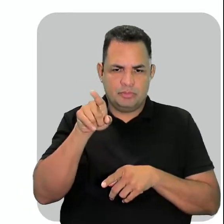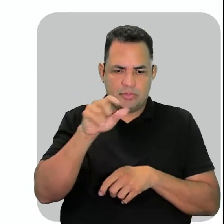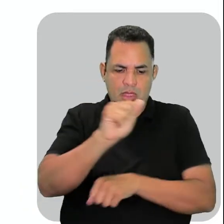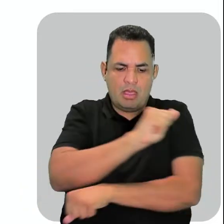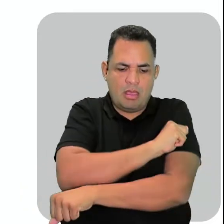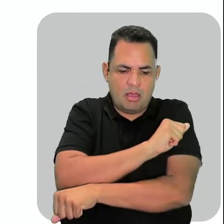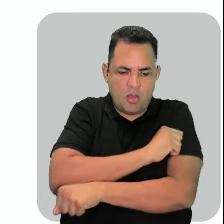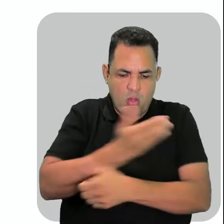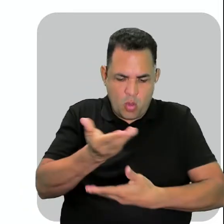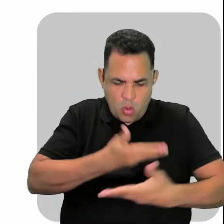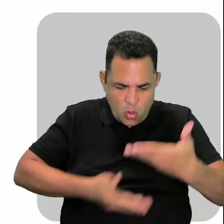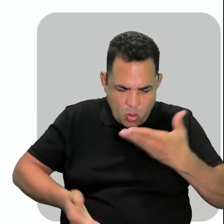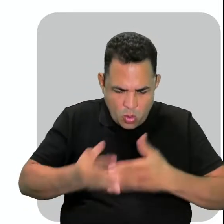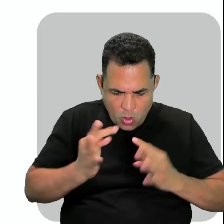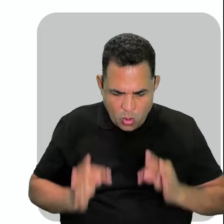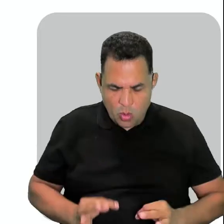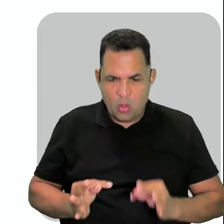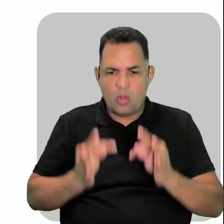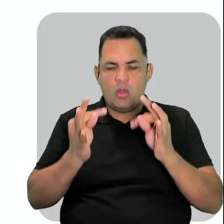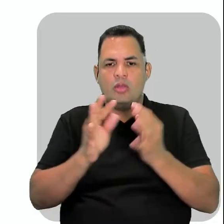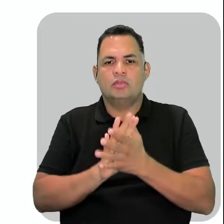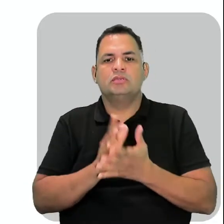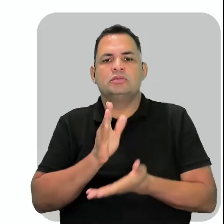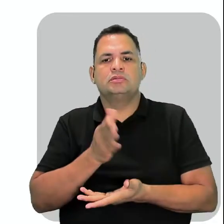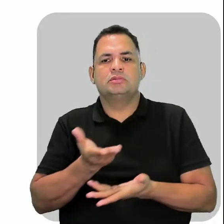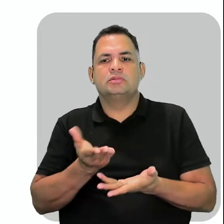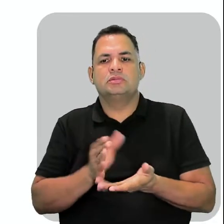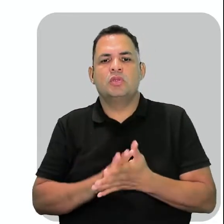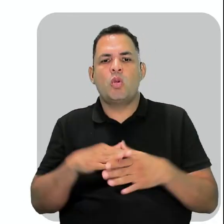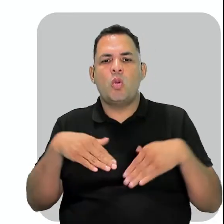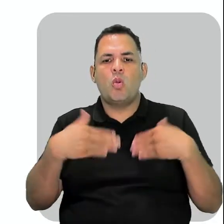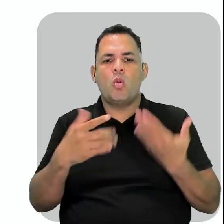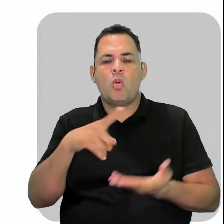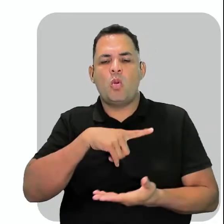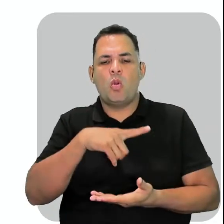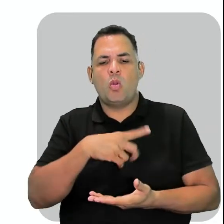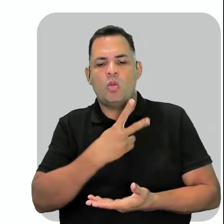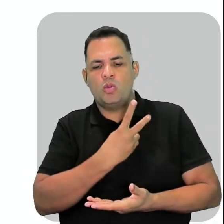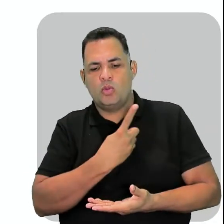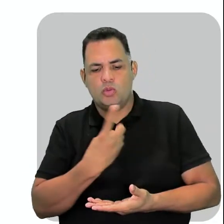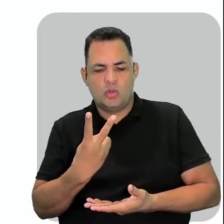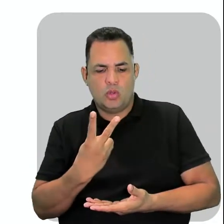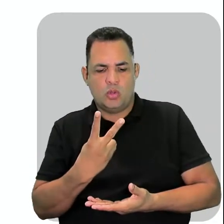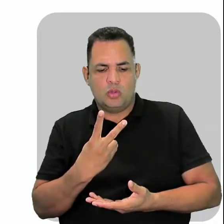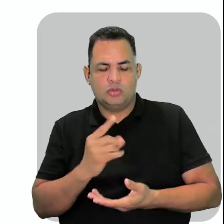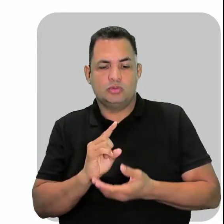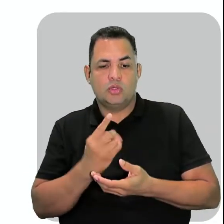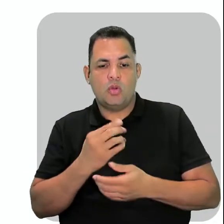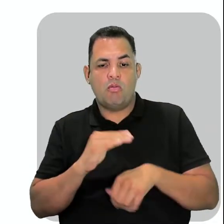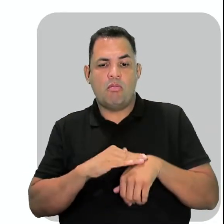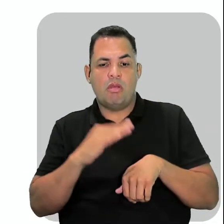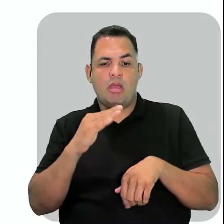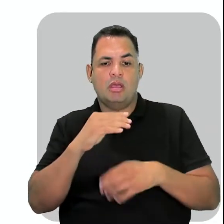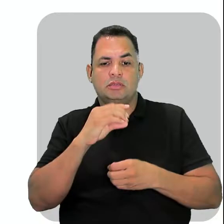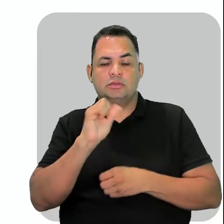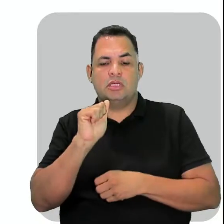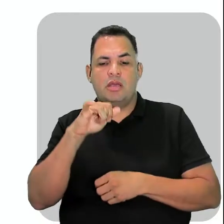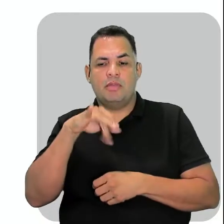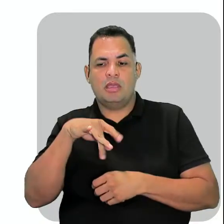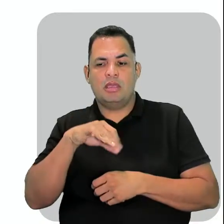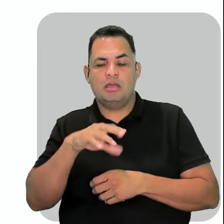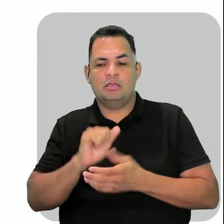da mediação tecnológica agora sabe que quando a gente tem a junção de 2 ou mais aminoácidos, nós temos a formação